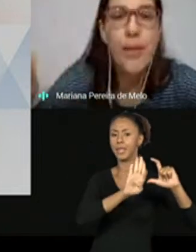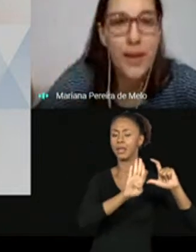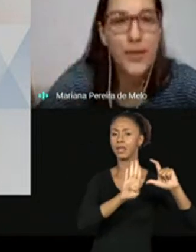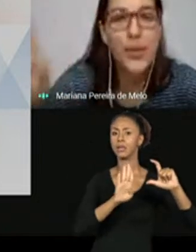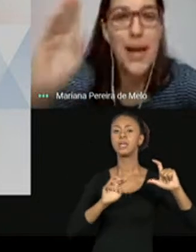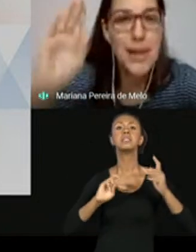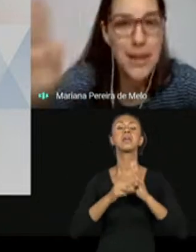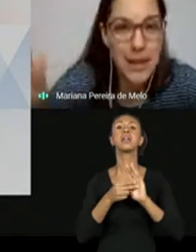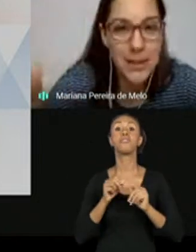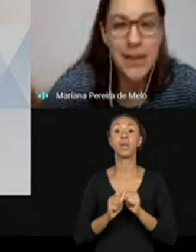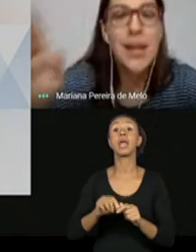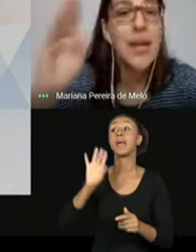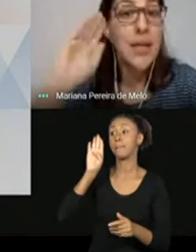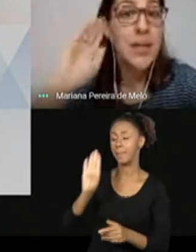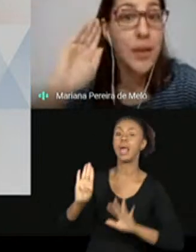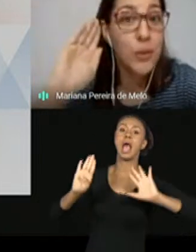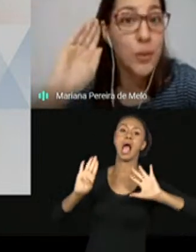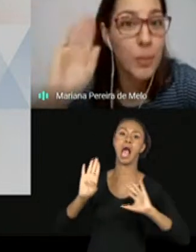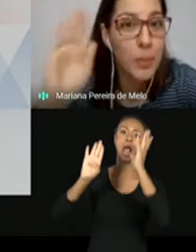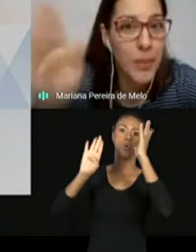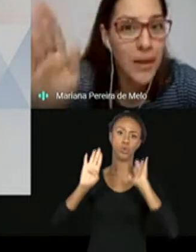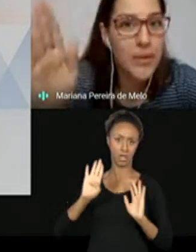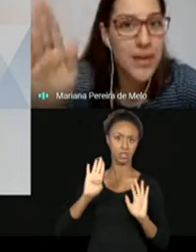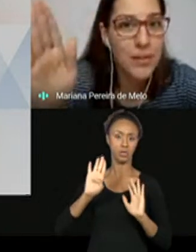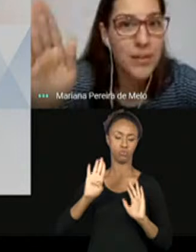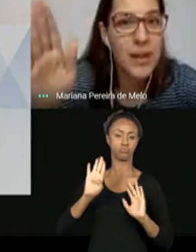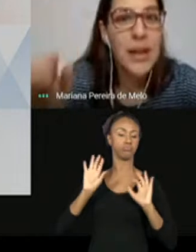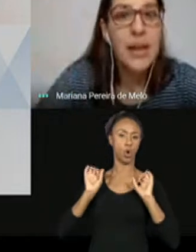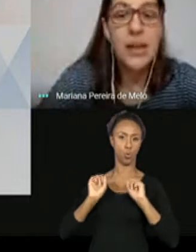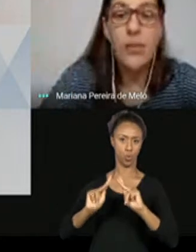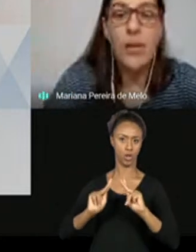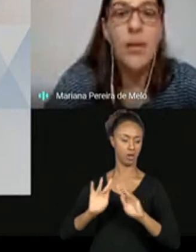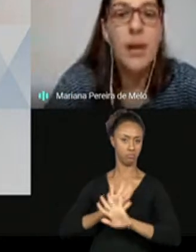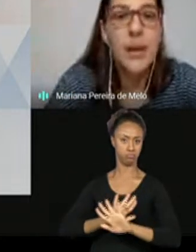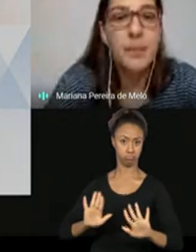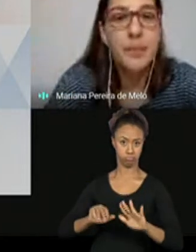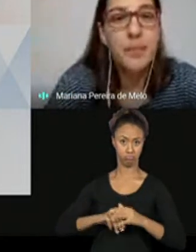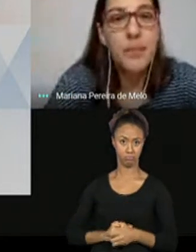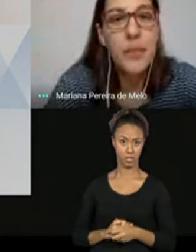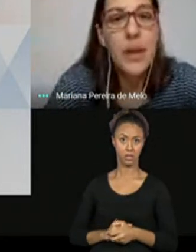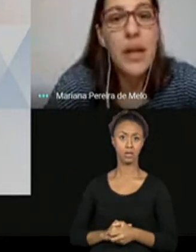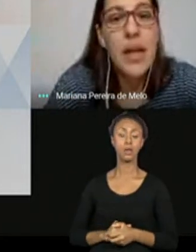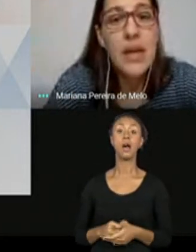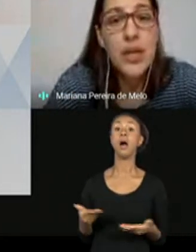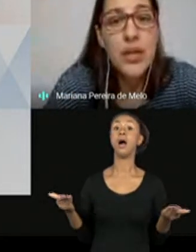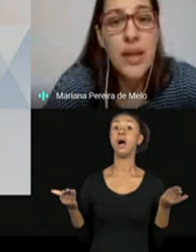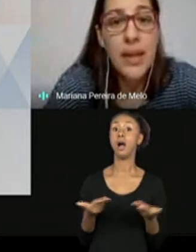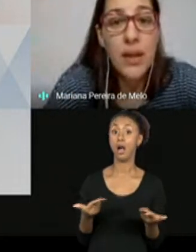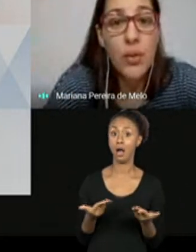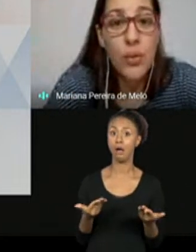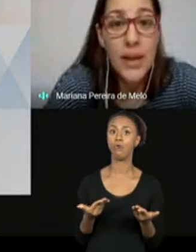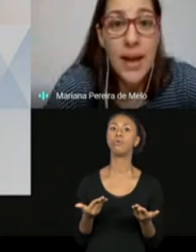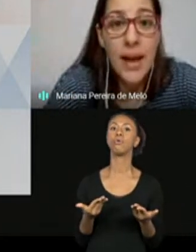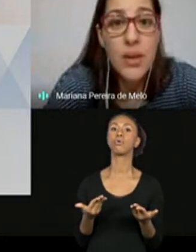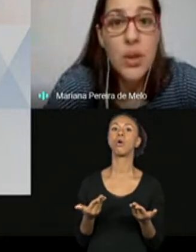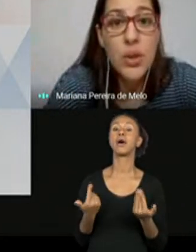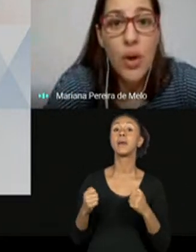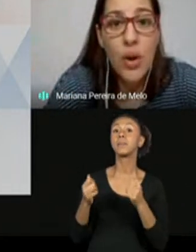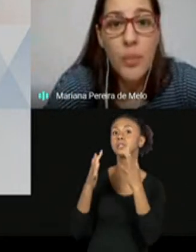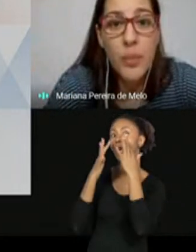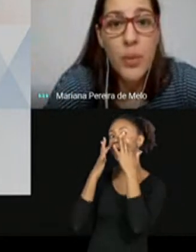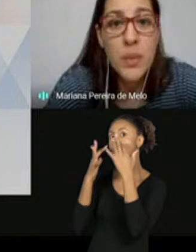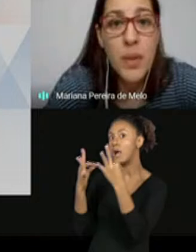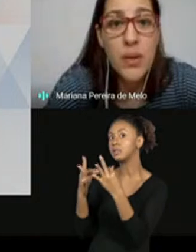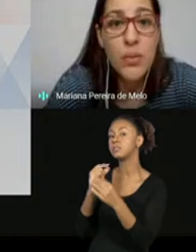é um fato, aceita. Esse evento B aconteceu. Então, agora, a gente tem que olhar